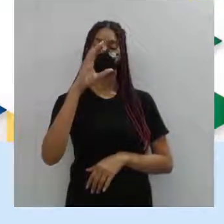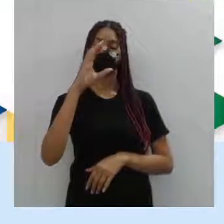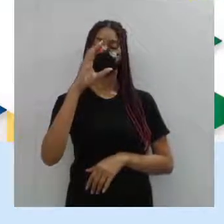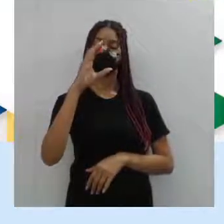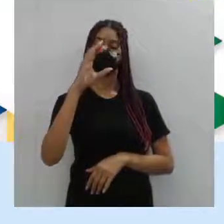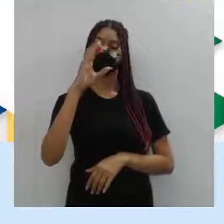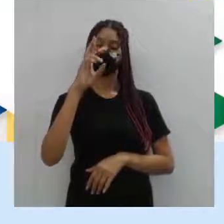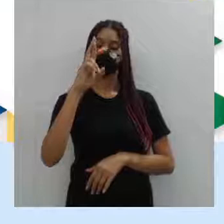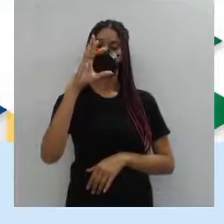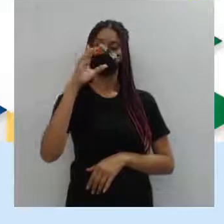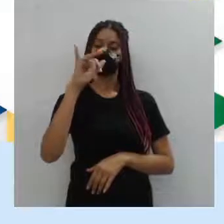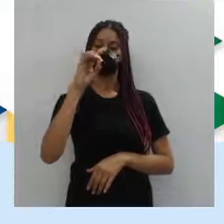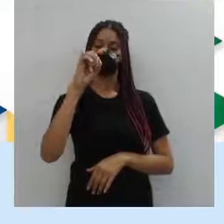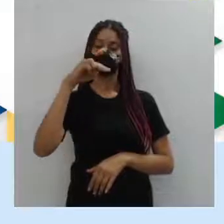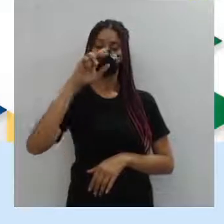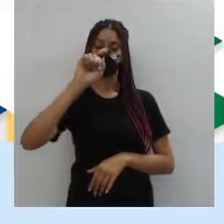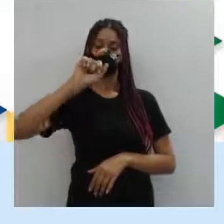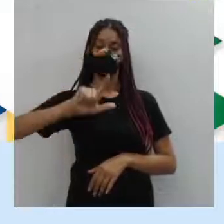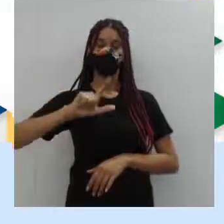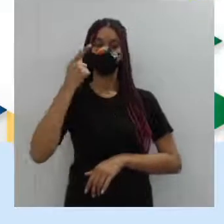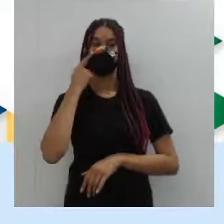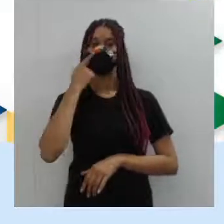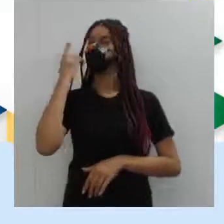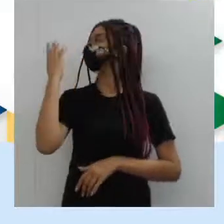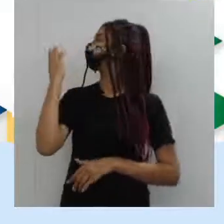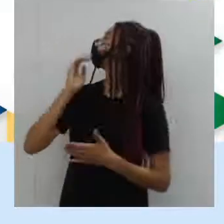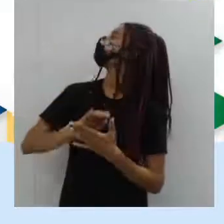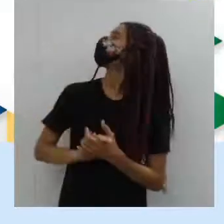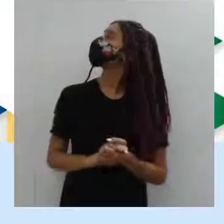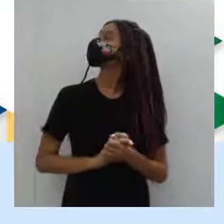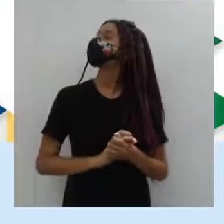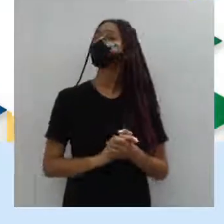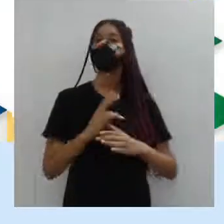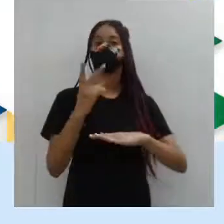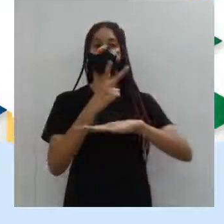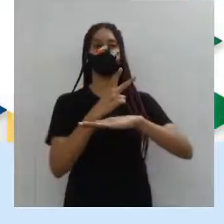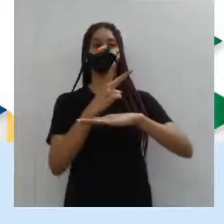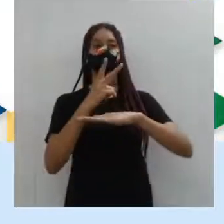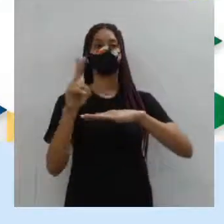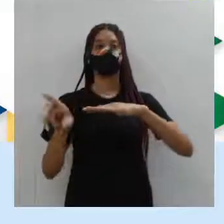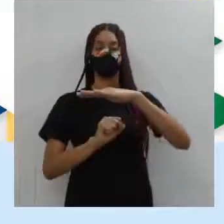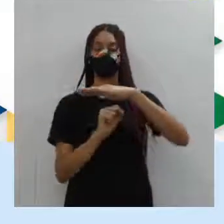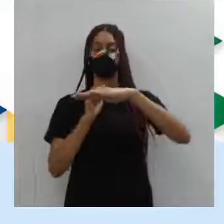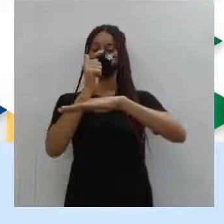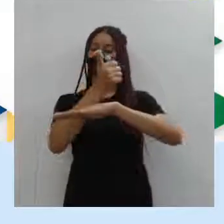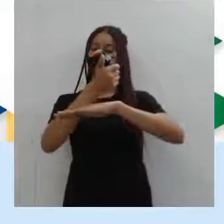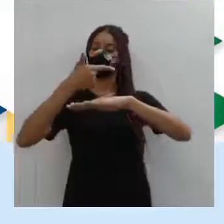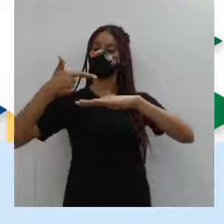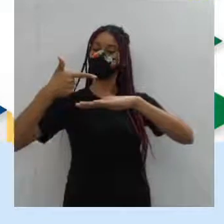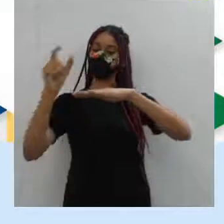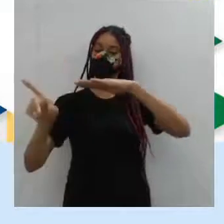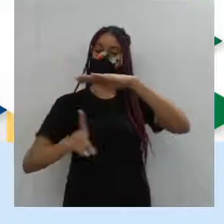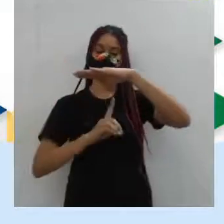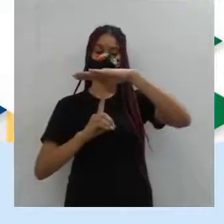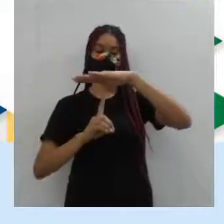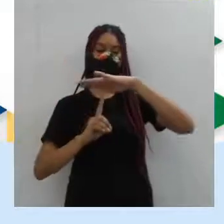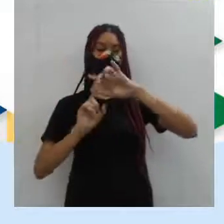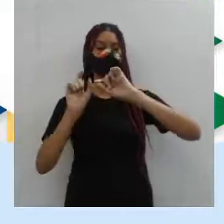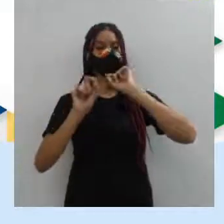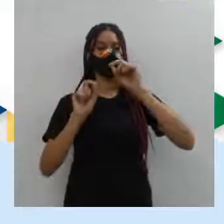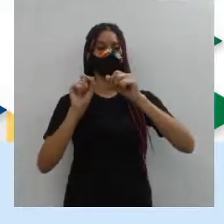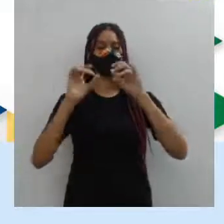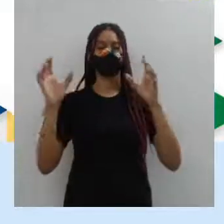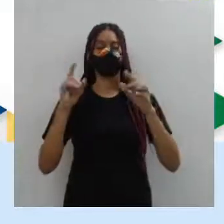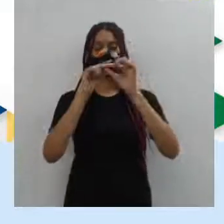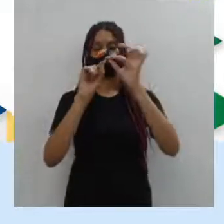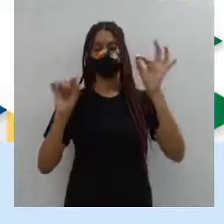quarto termo. Preste atenção, olha o exemplo aí. 2 sobre 8, 12 sobre D. Então, eu vou